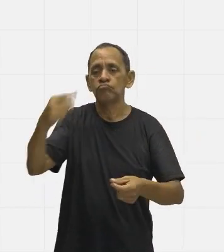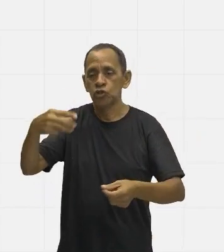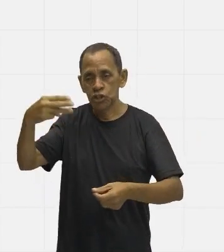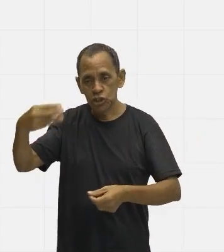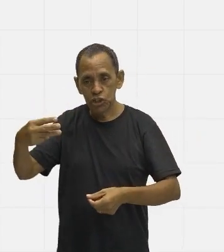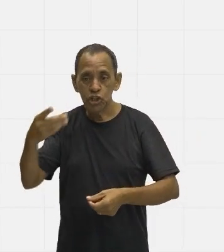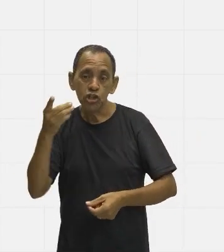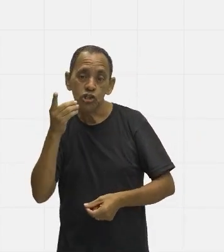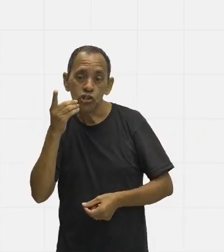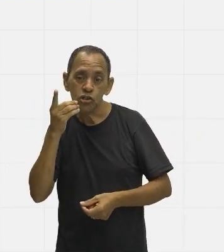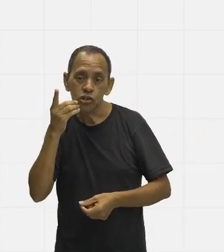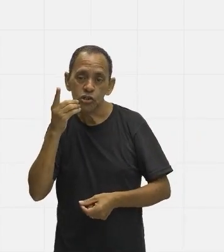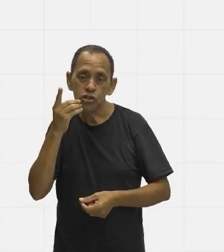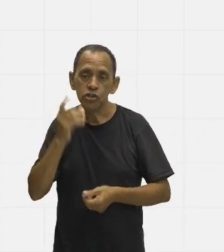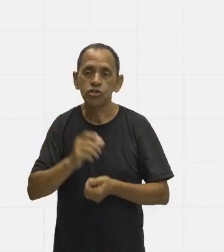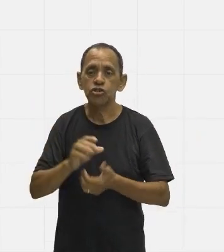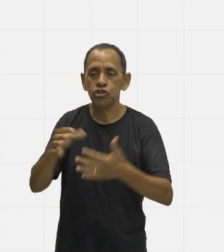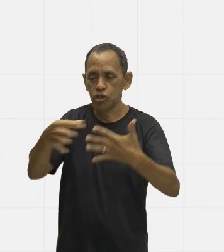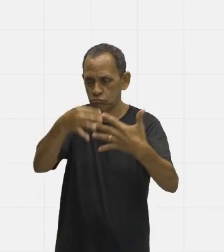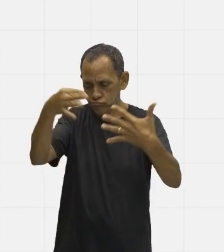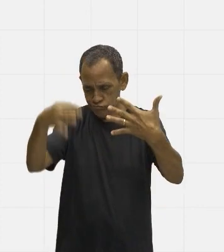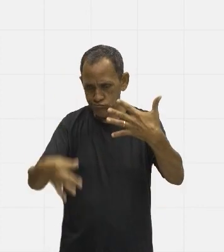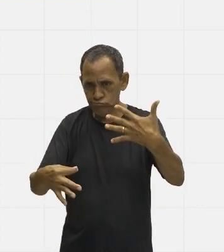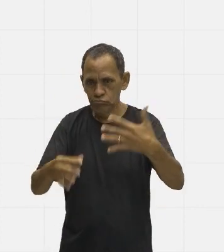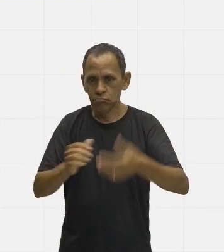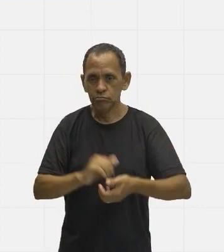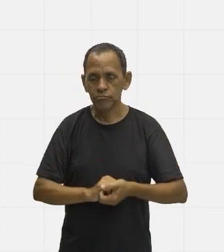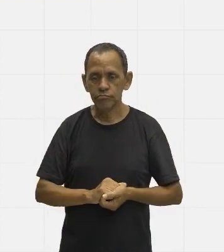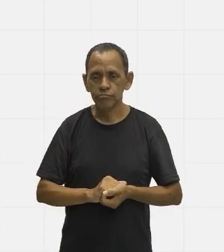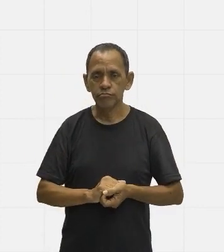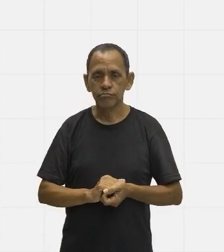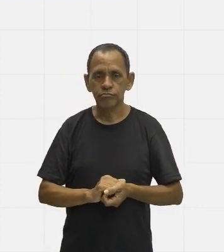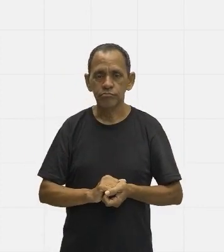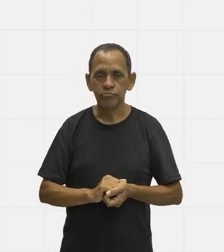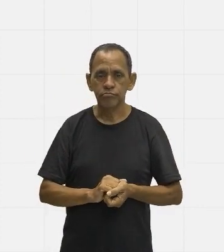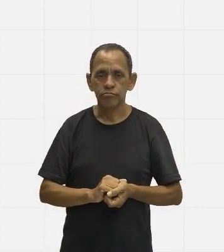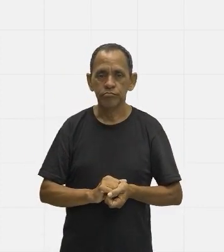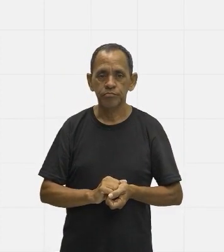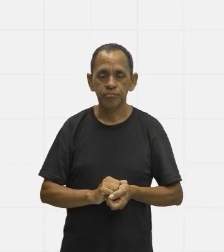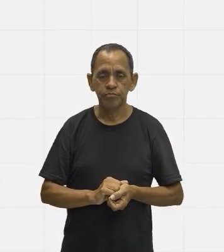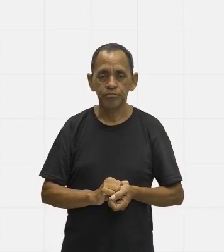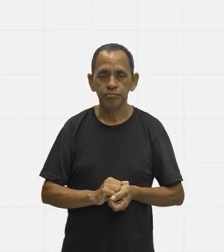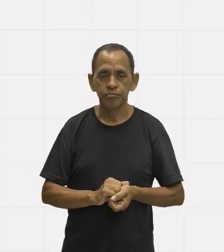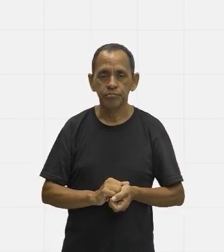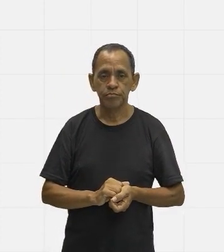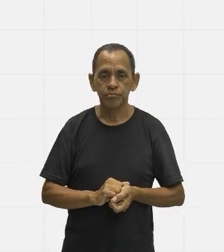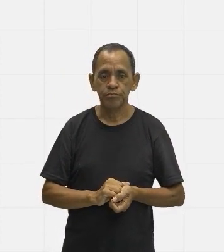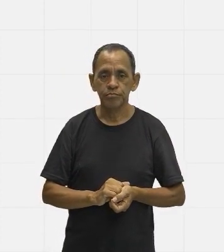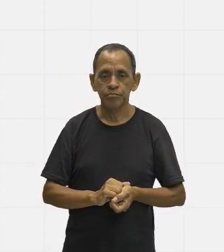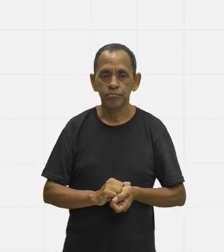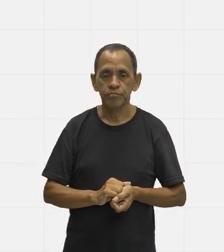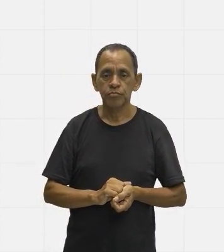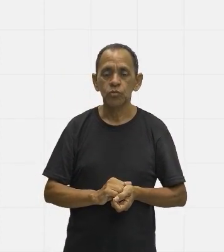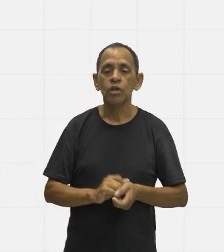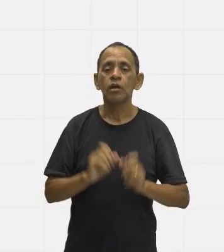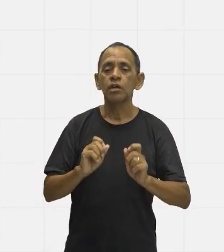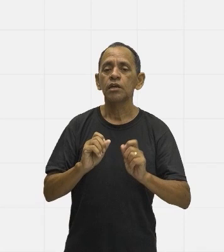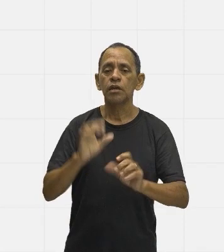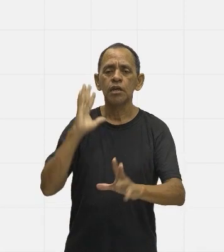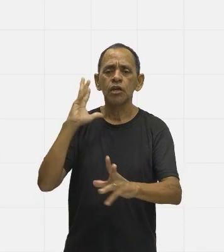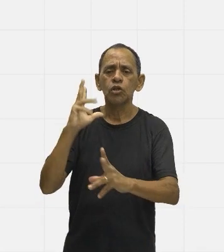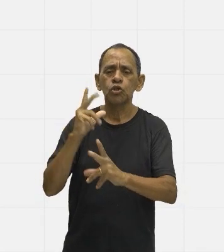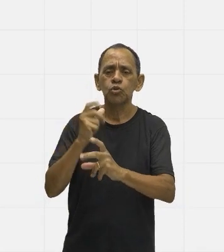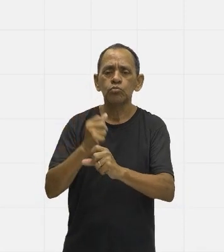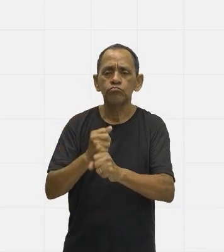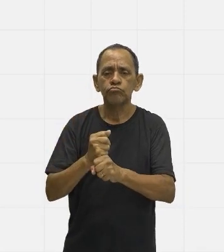a organização da avaliação diagnóstica. Vamos falar, na verdade, agora sobre a tabulação dos resultados, tá? As respostas